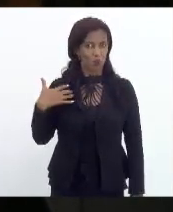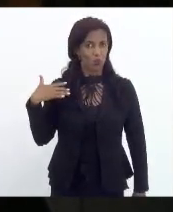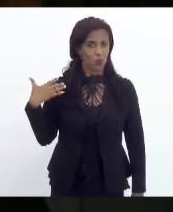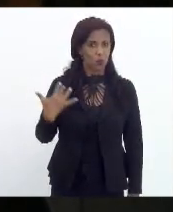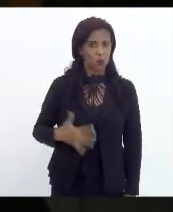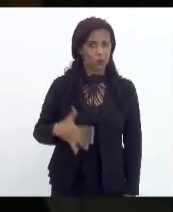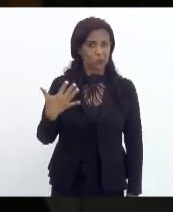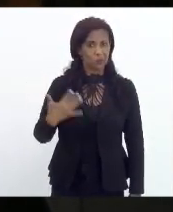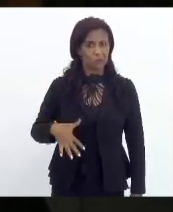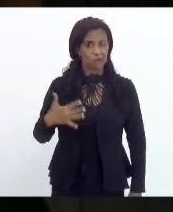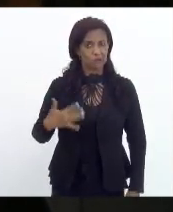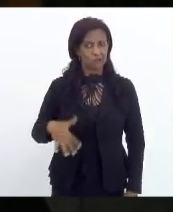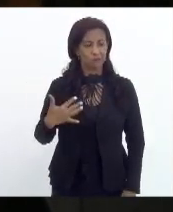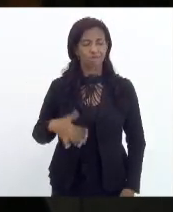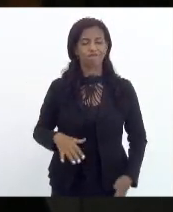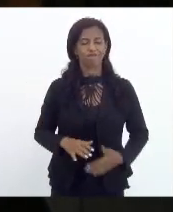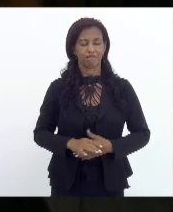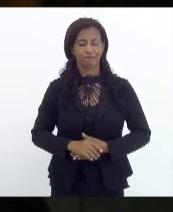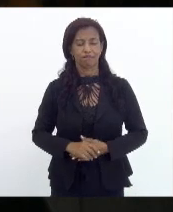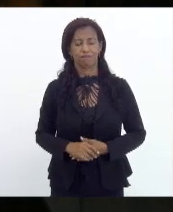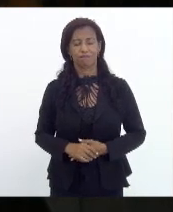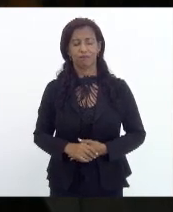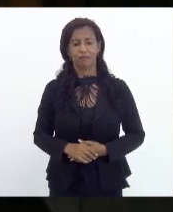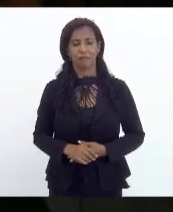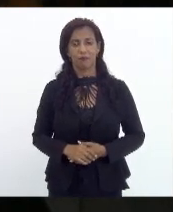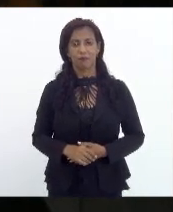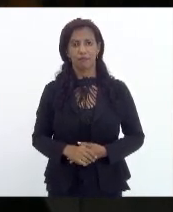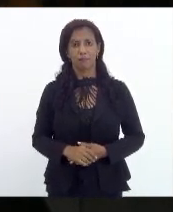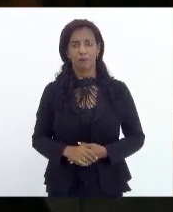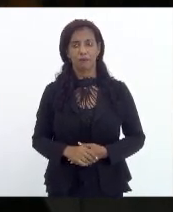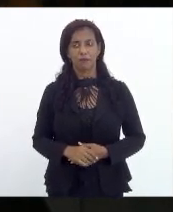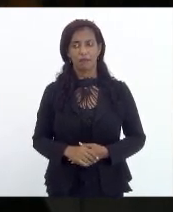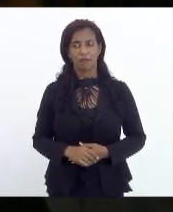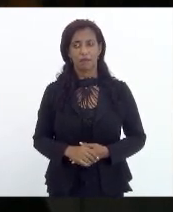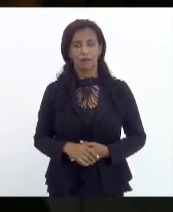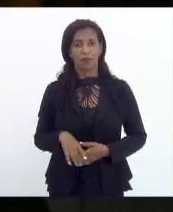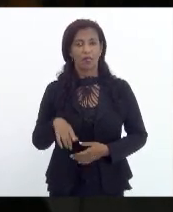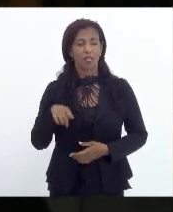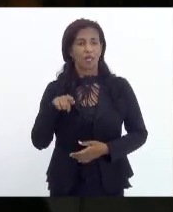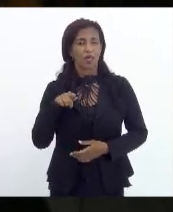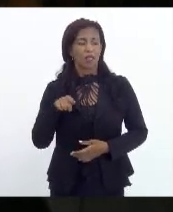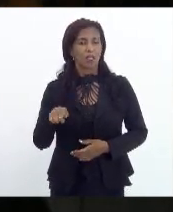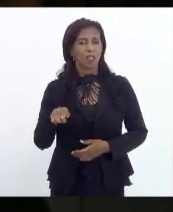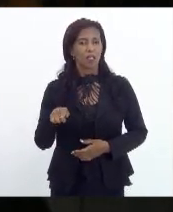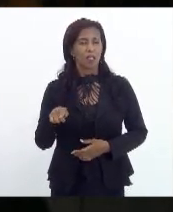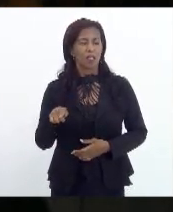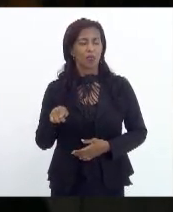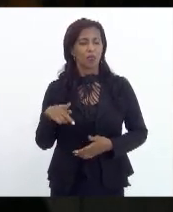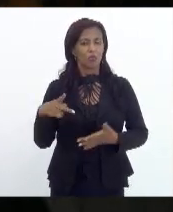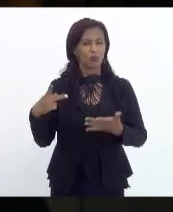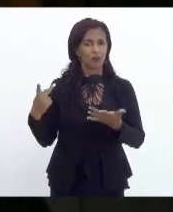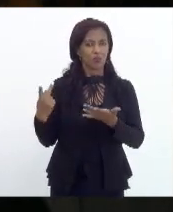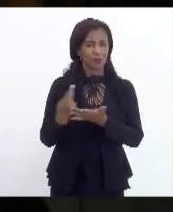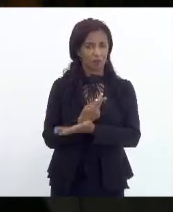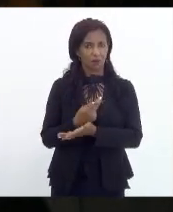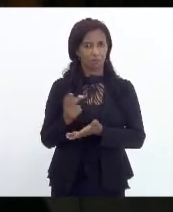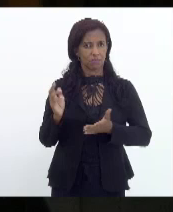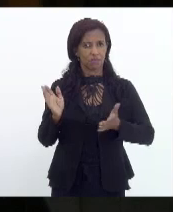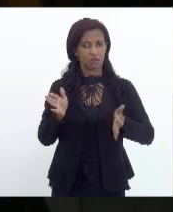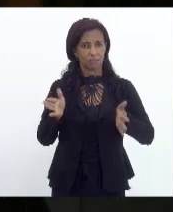e Avassalador e esse é esse abrandamento ocorreu